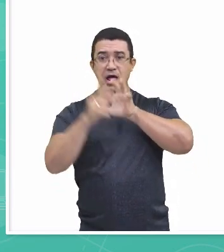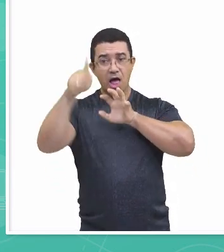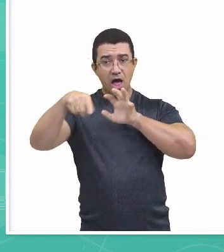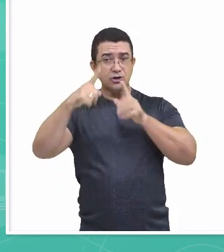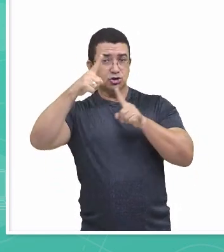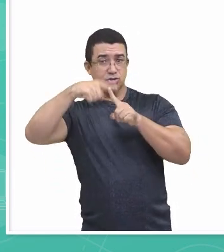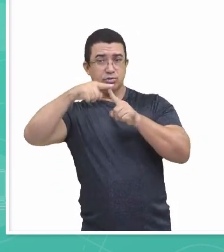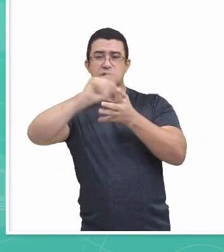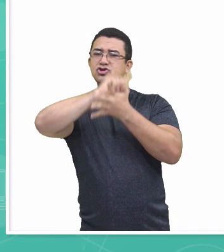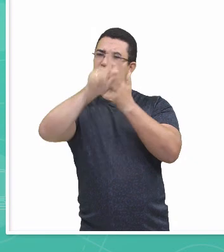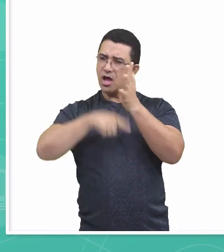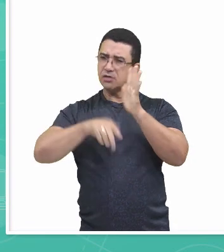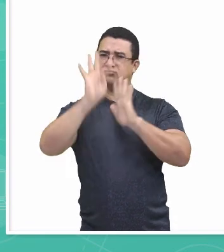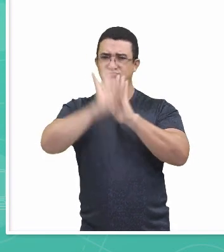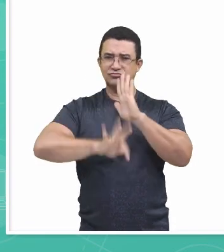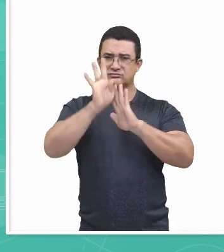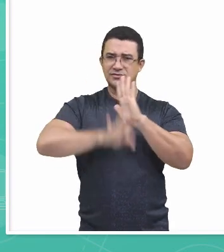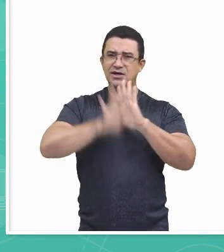textual que pertence a um tipo